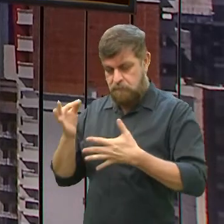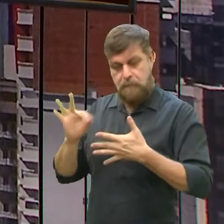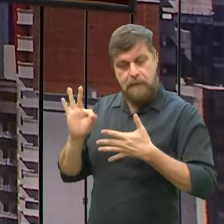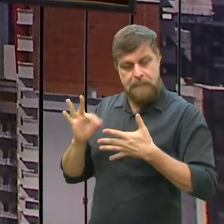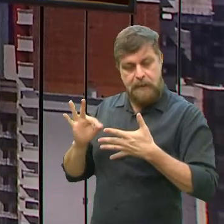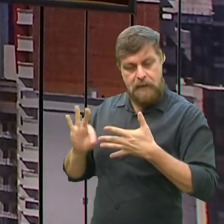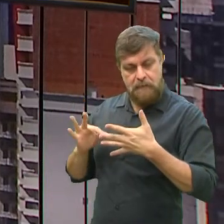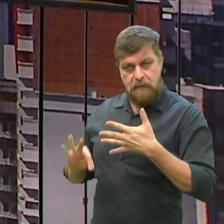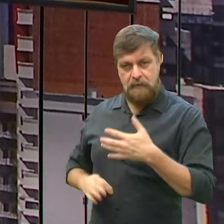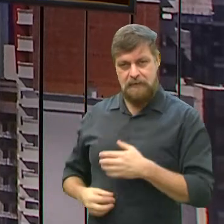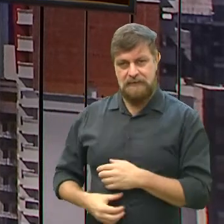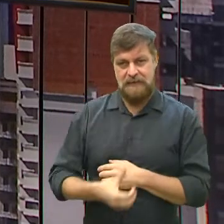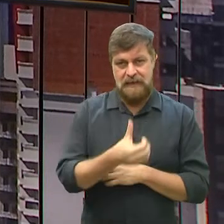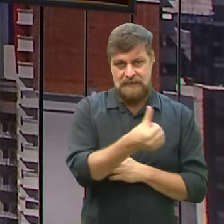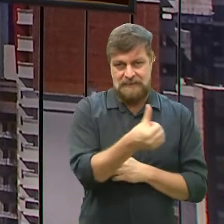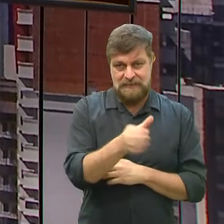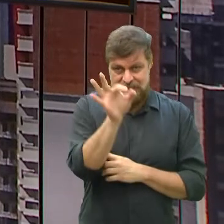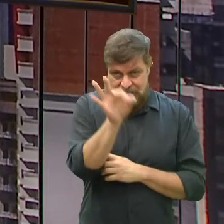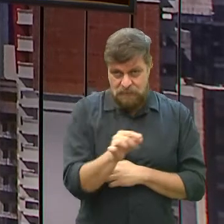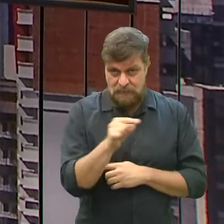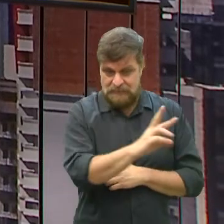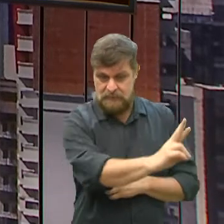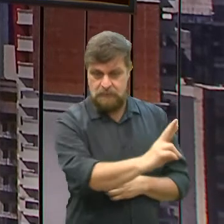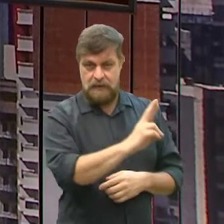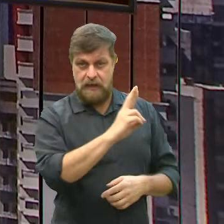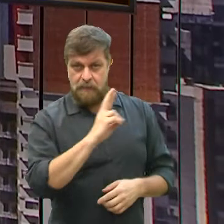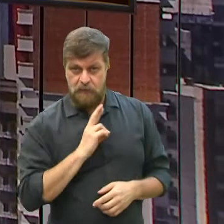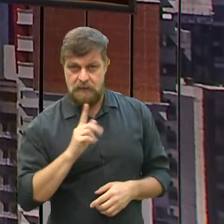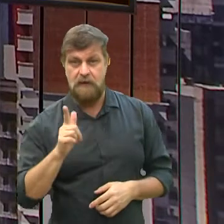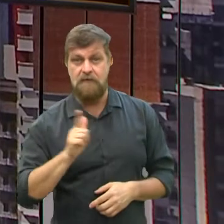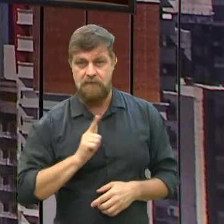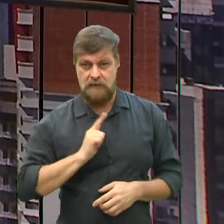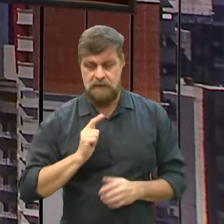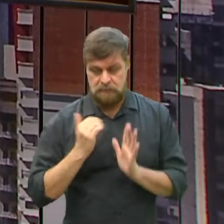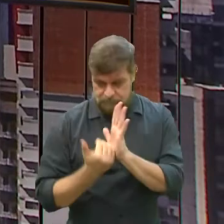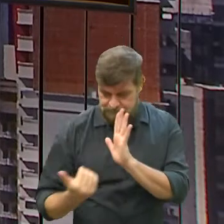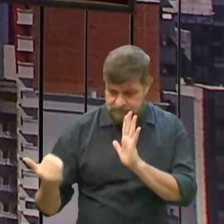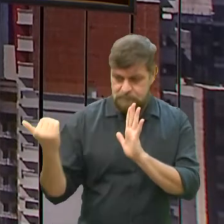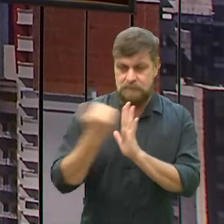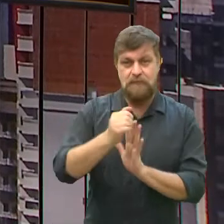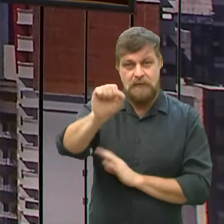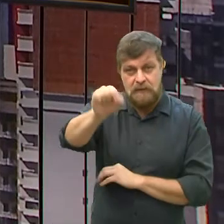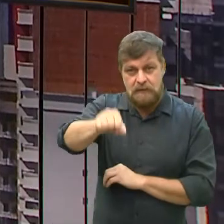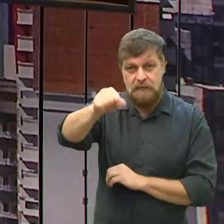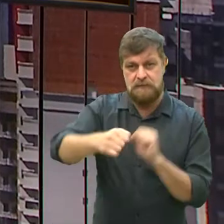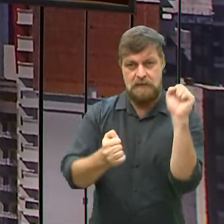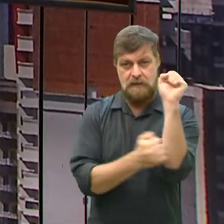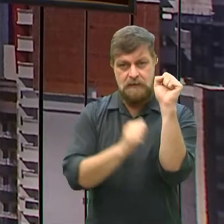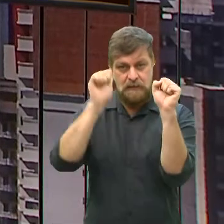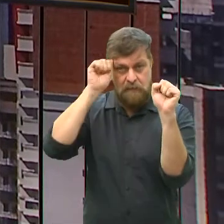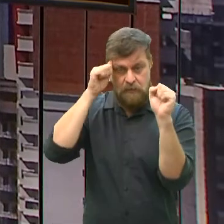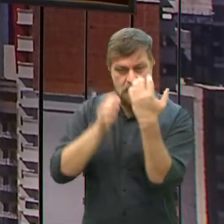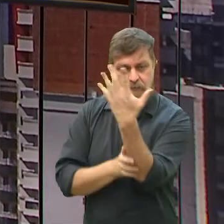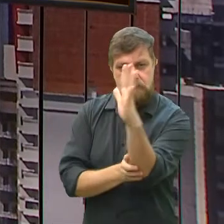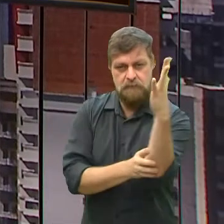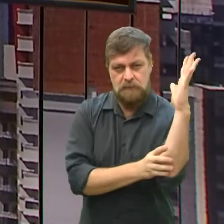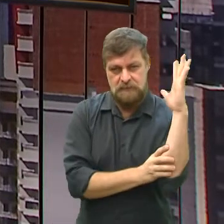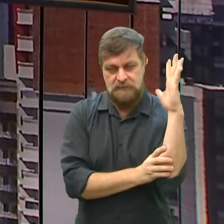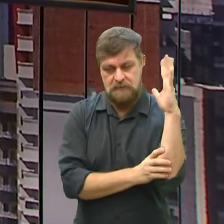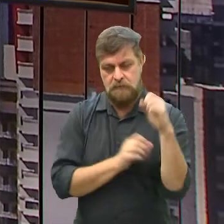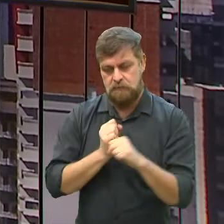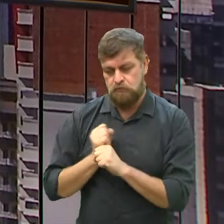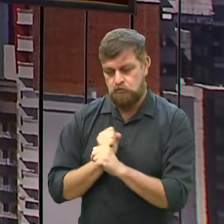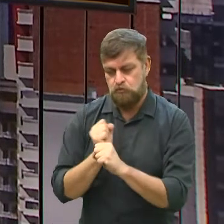para 66% destes respondentes, haverá um alto crescimento do consumo de biomassa florestal nos próximos